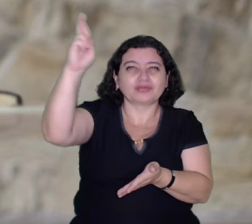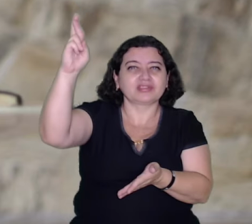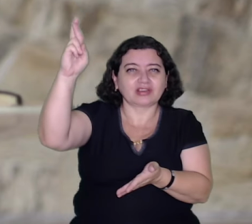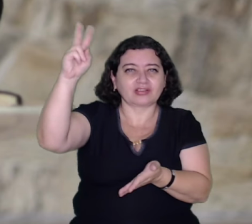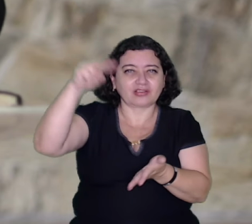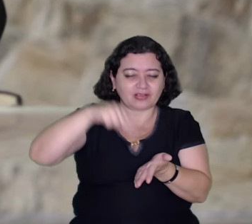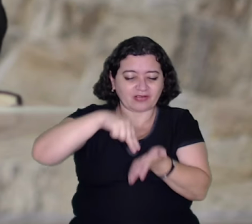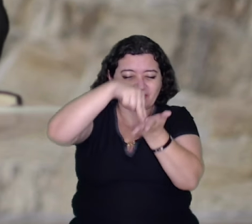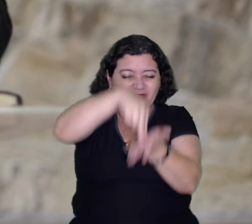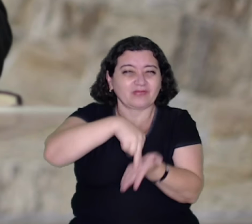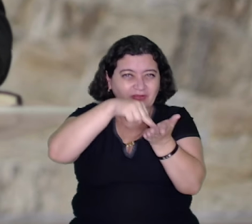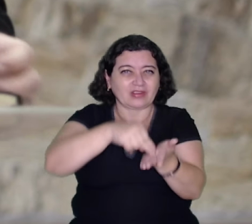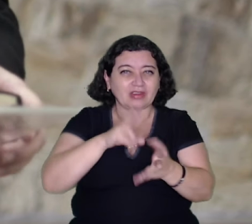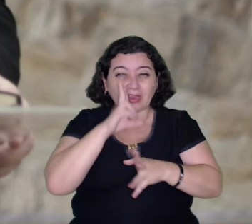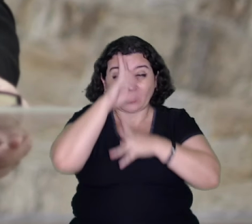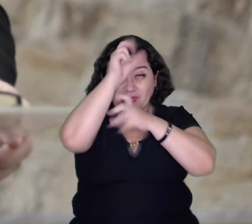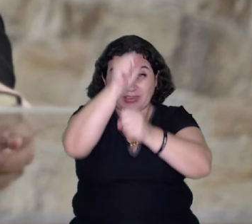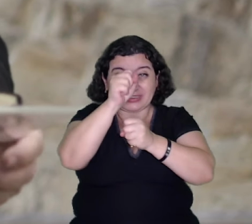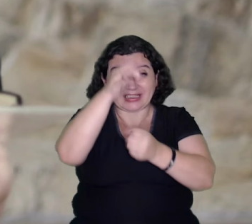Fortaleça sua fé nele.